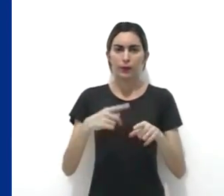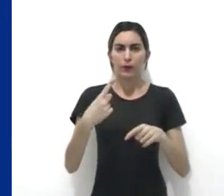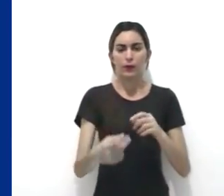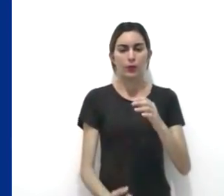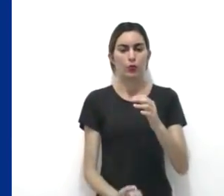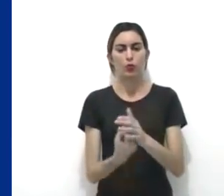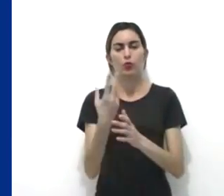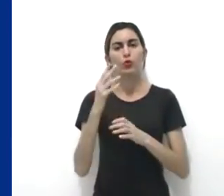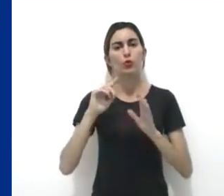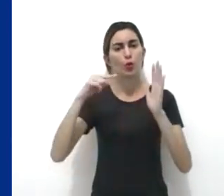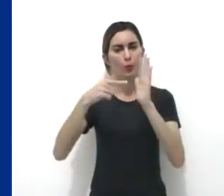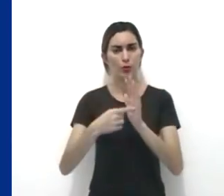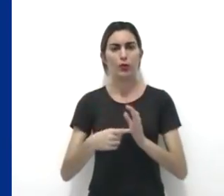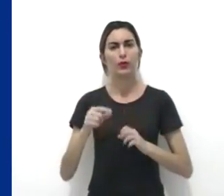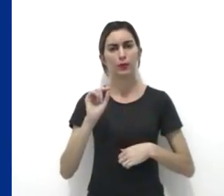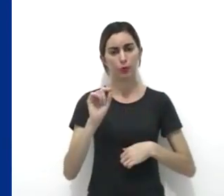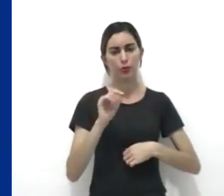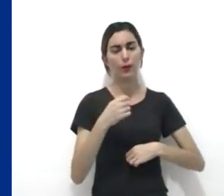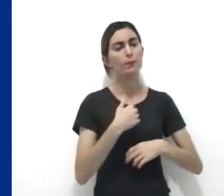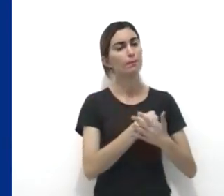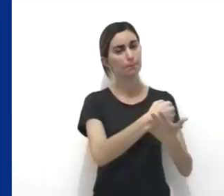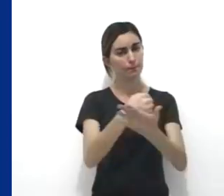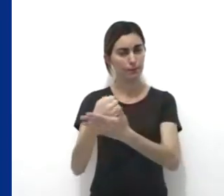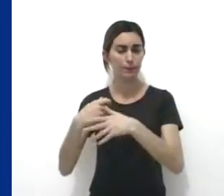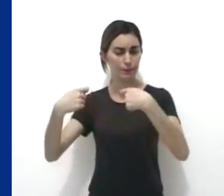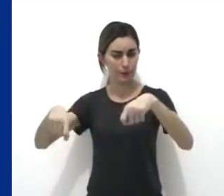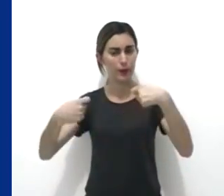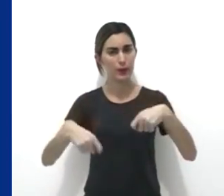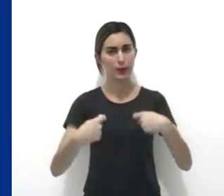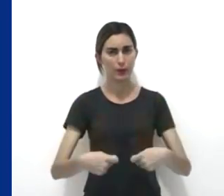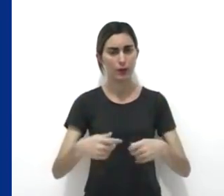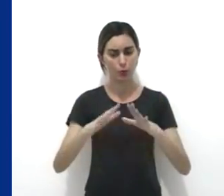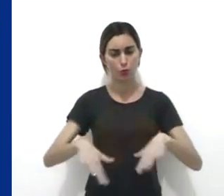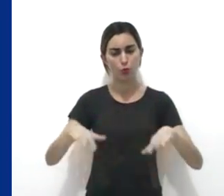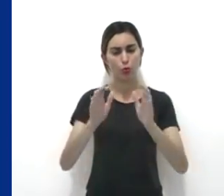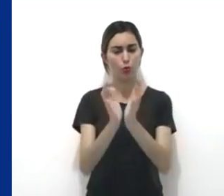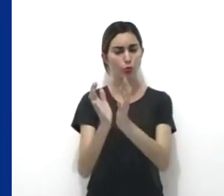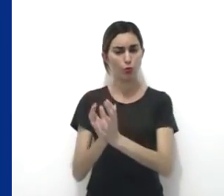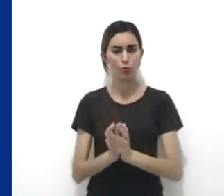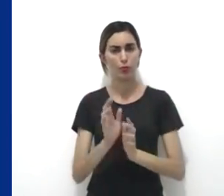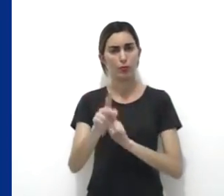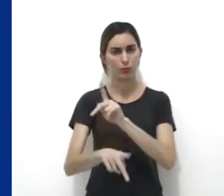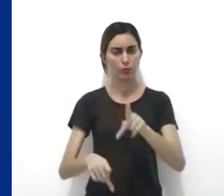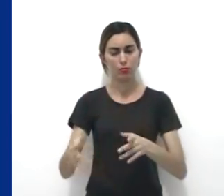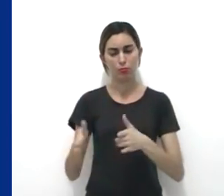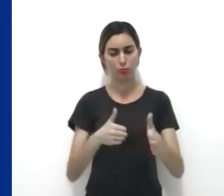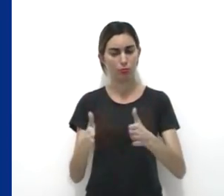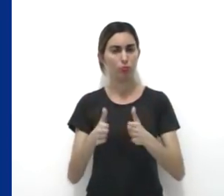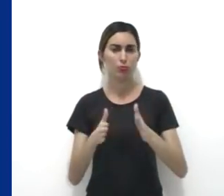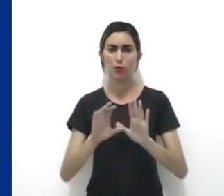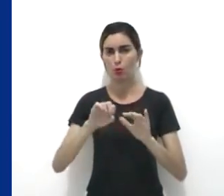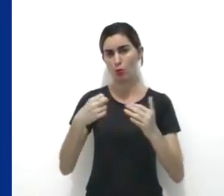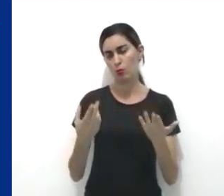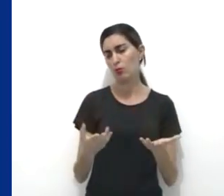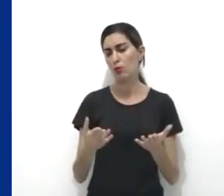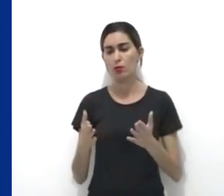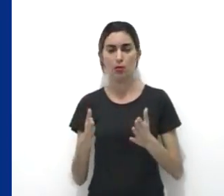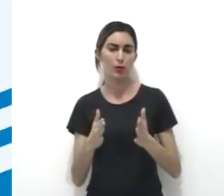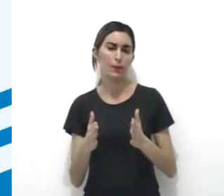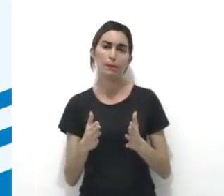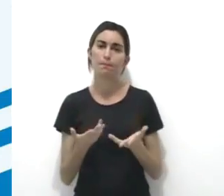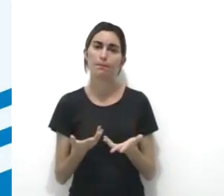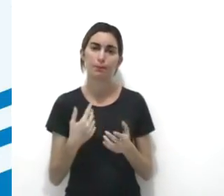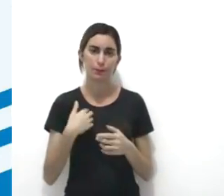seu surgimento com o objetivo de atender às necessidades de um certo grupo em determinado momento ou